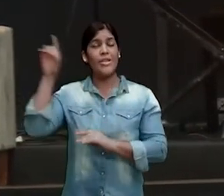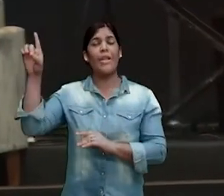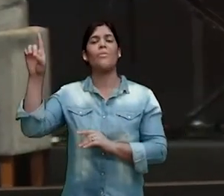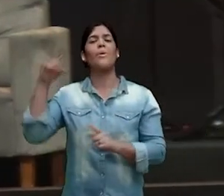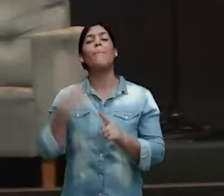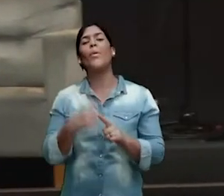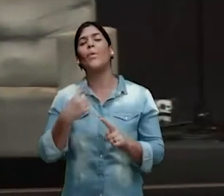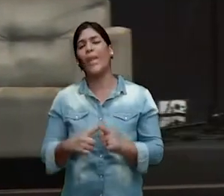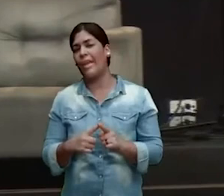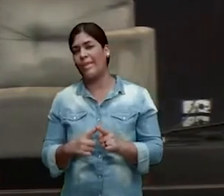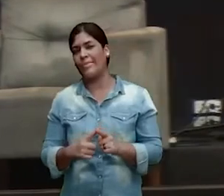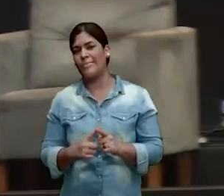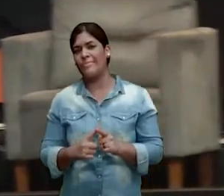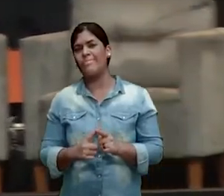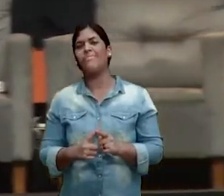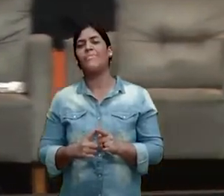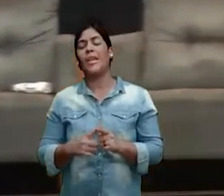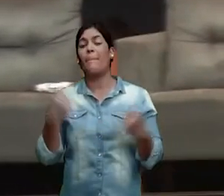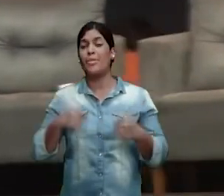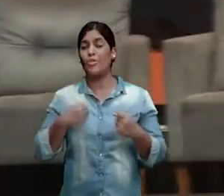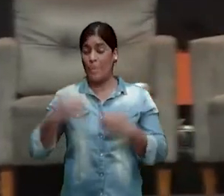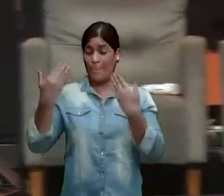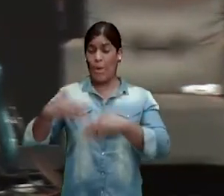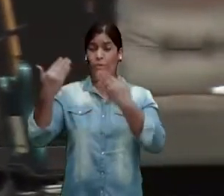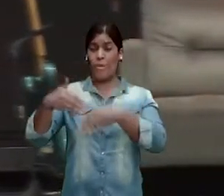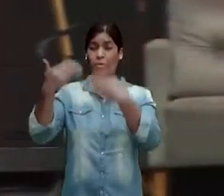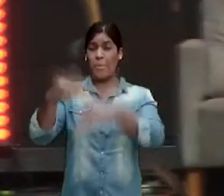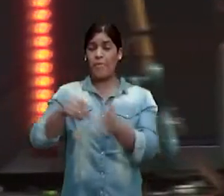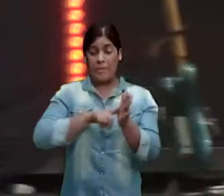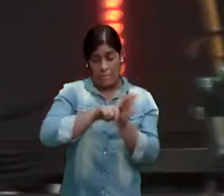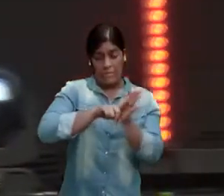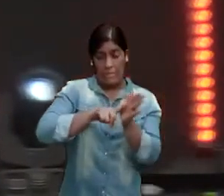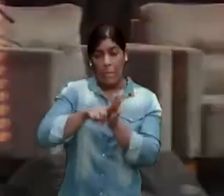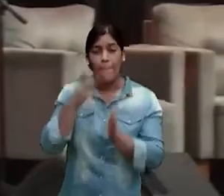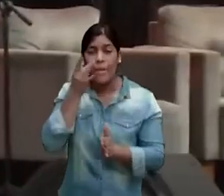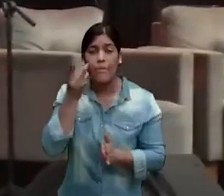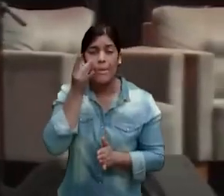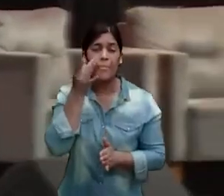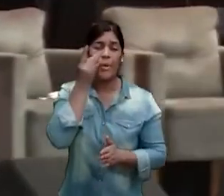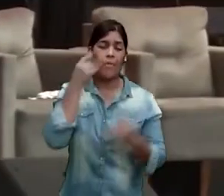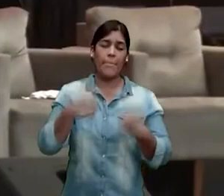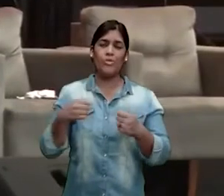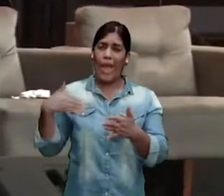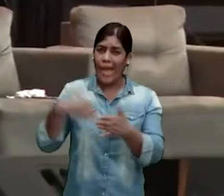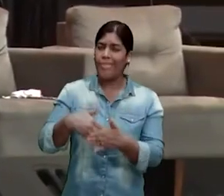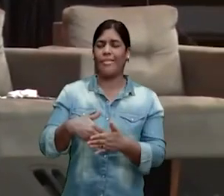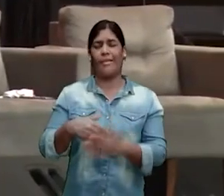porque ele passou por uma série de crivos até chegar a esse.